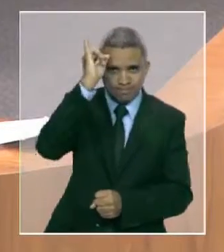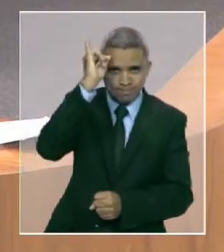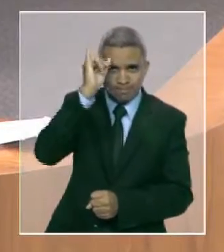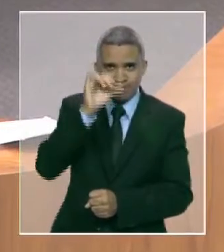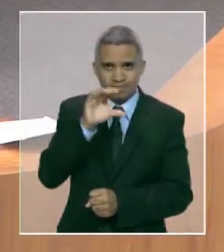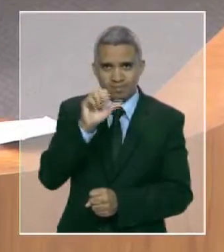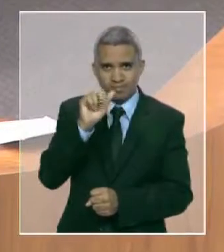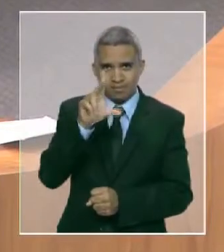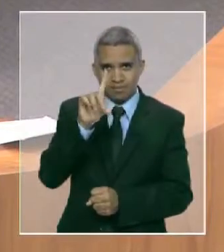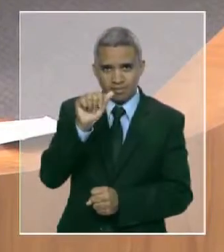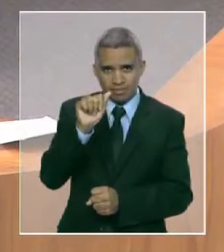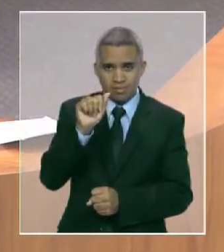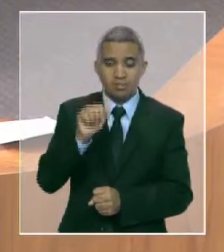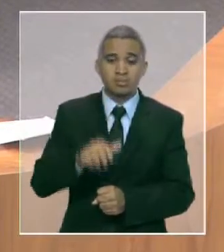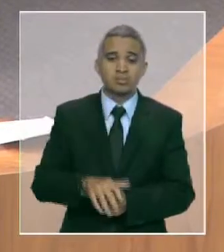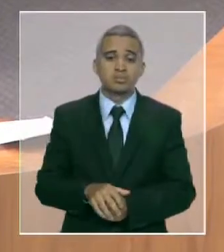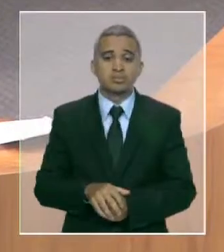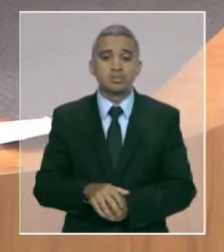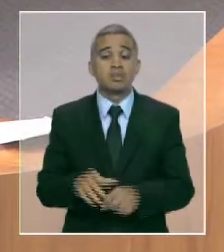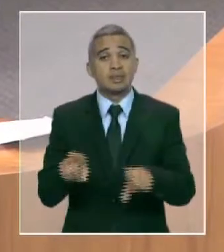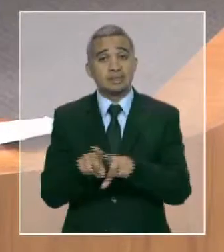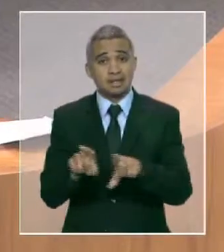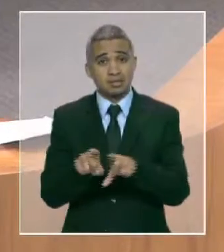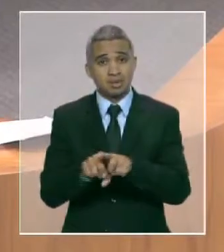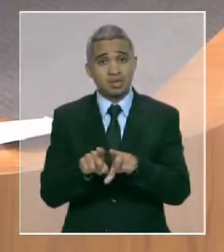Após a dupla se apresentar, dirigir-se